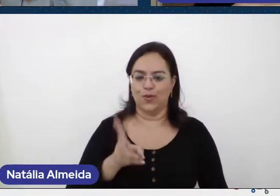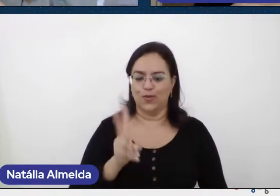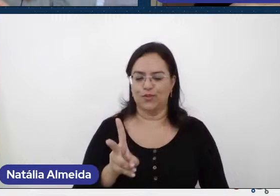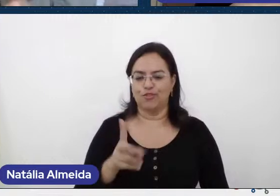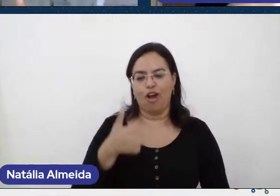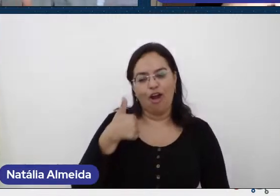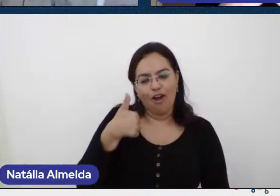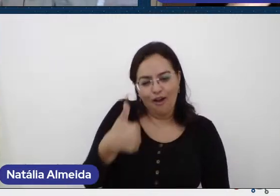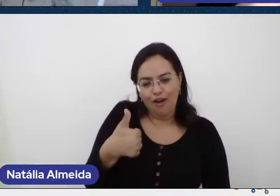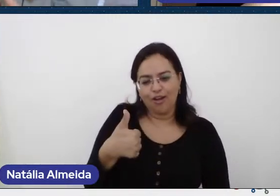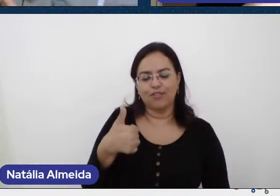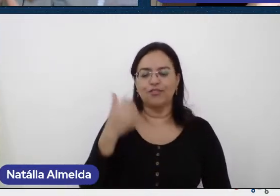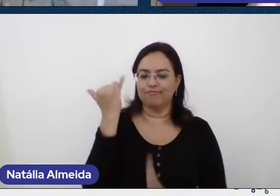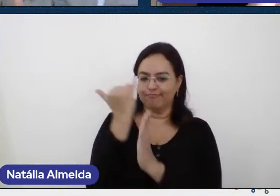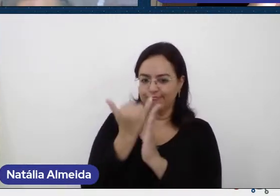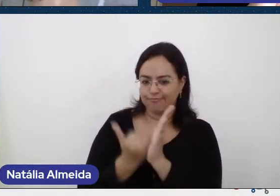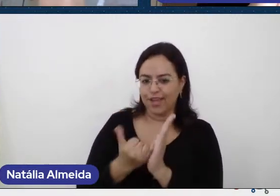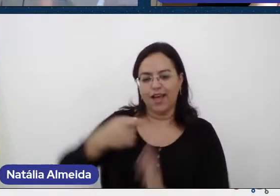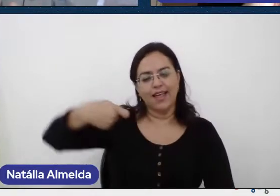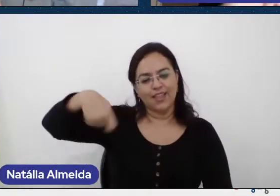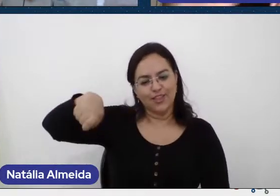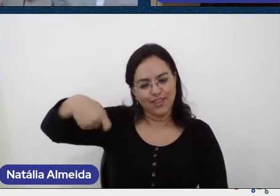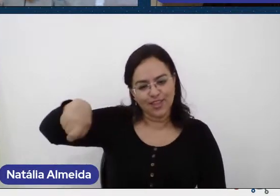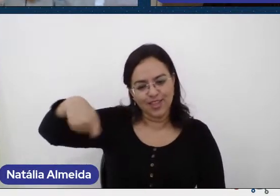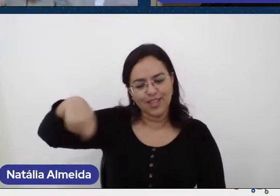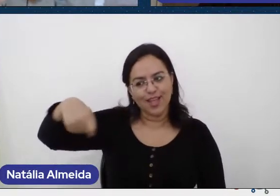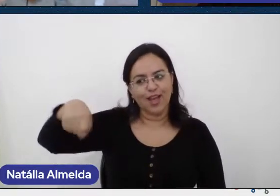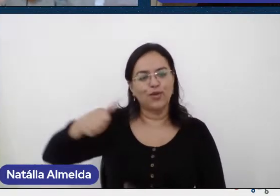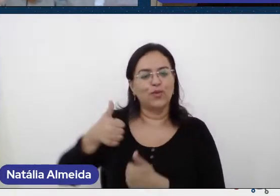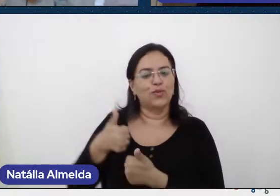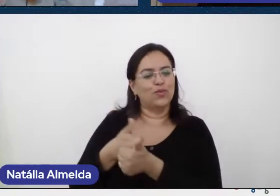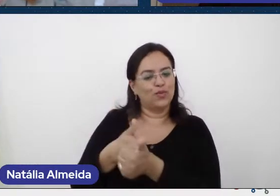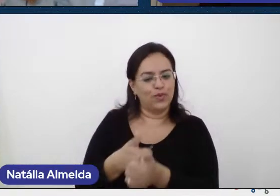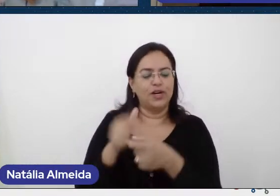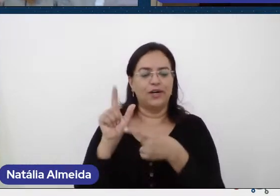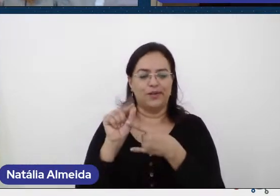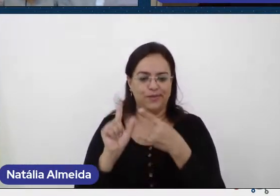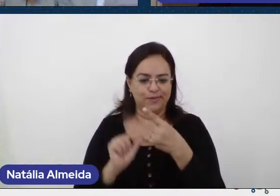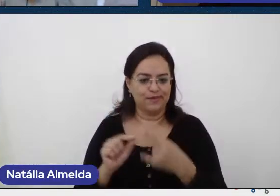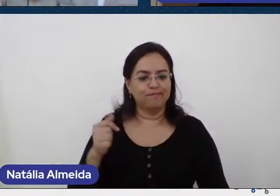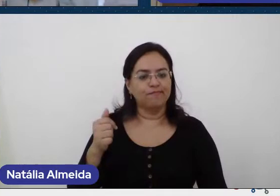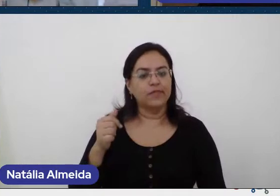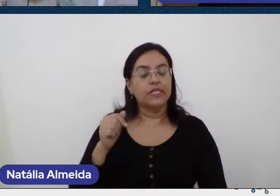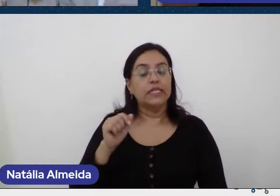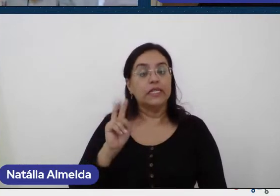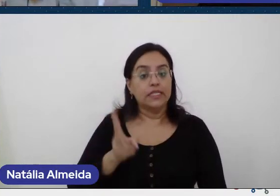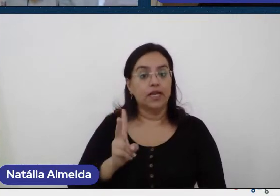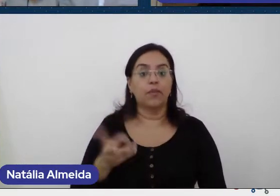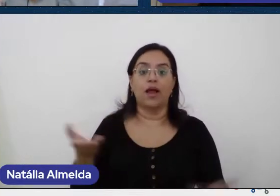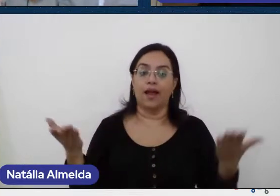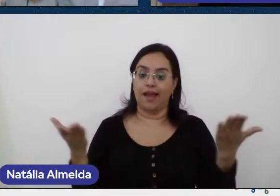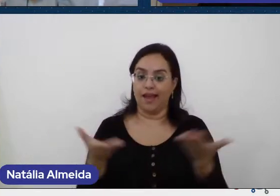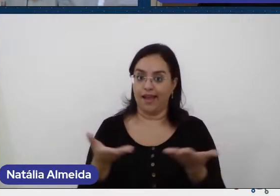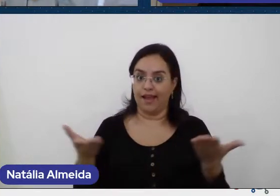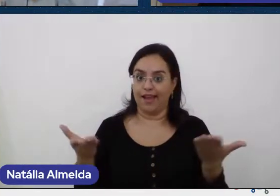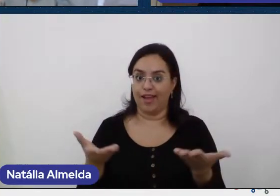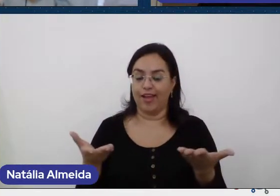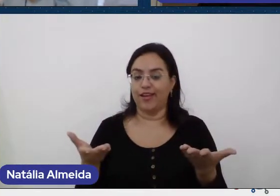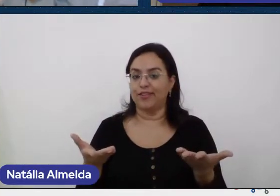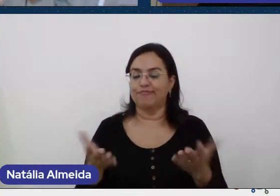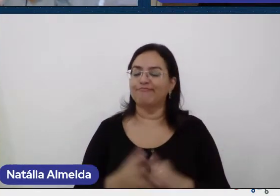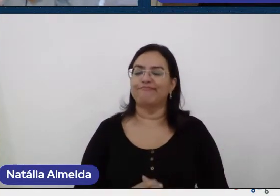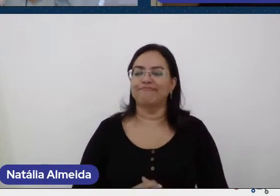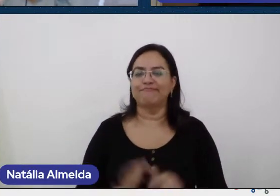like, se inscreva no canal, ative o sininho para ser notificado dos nossos conteúdos. E nesse momento é só,